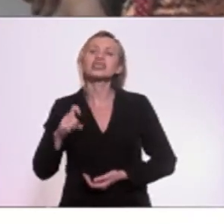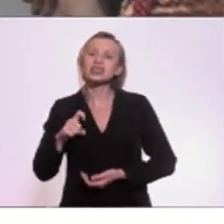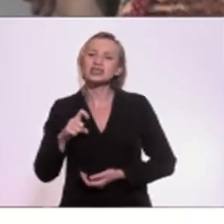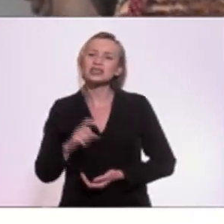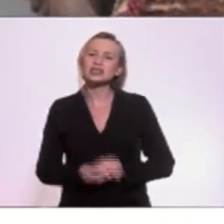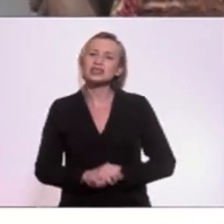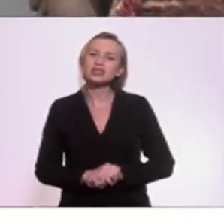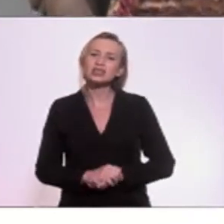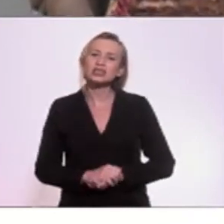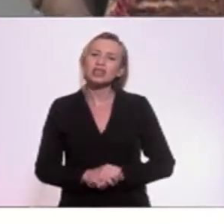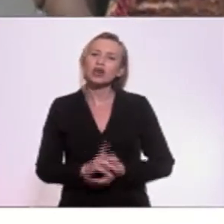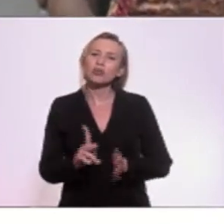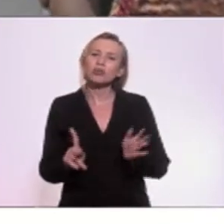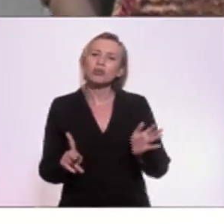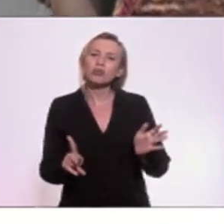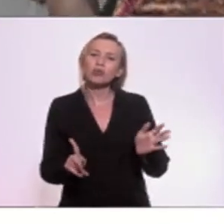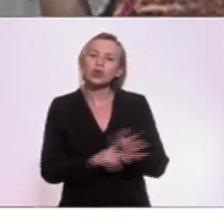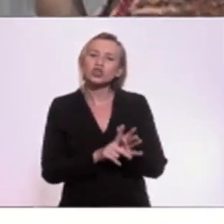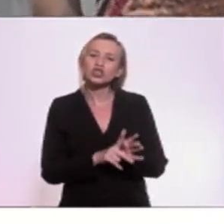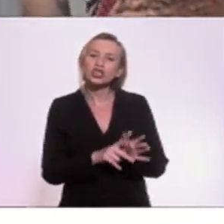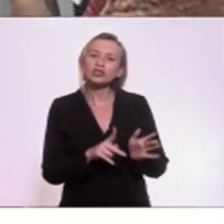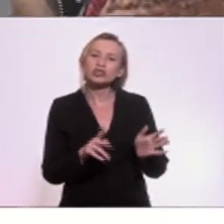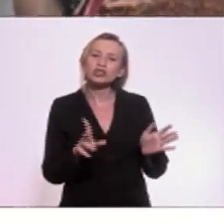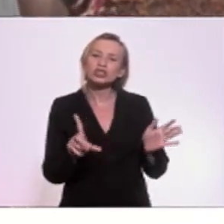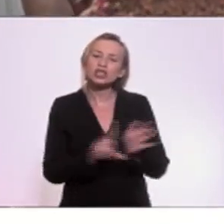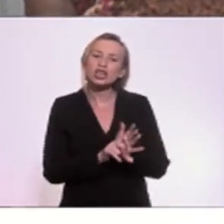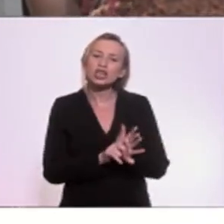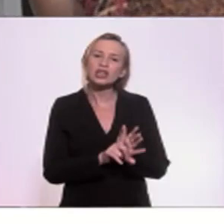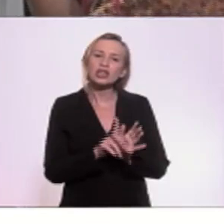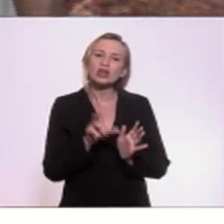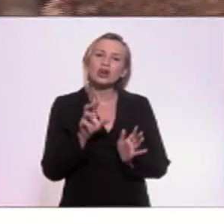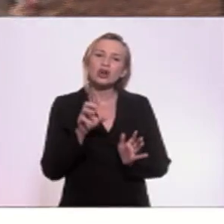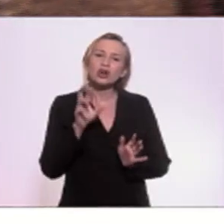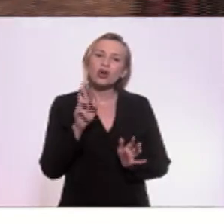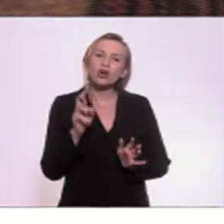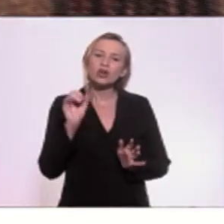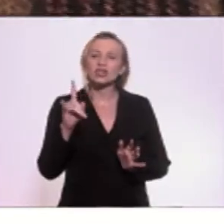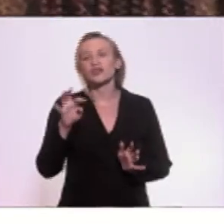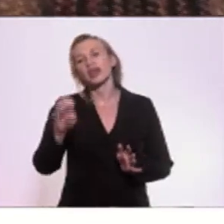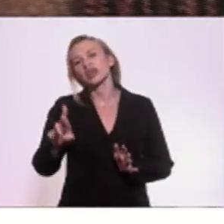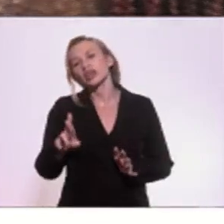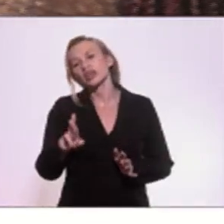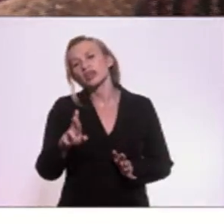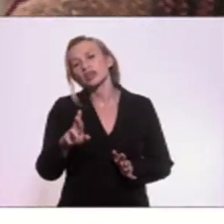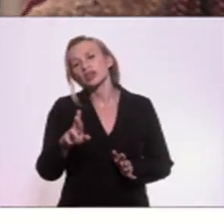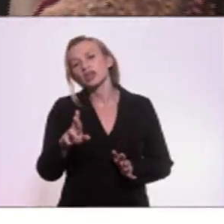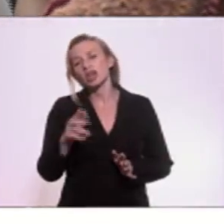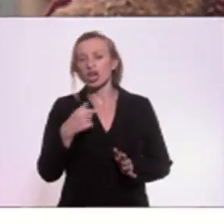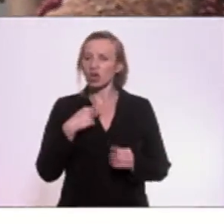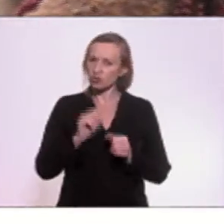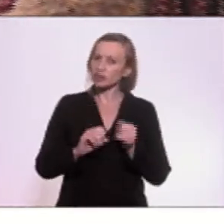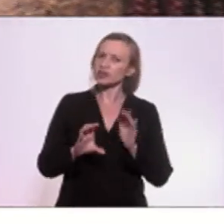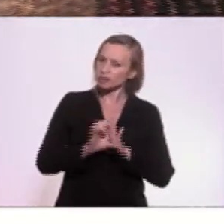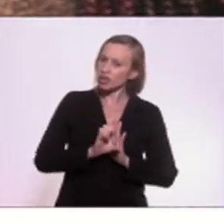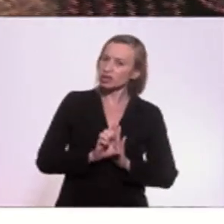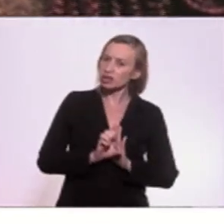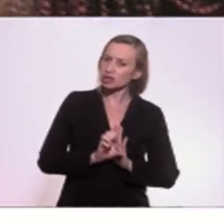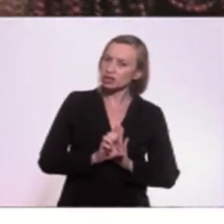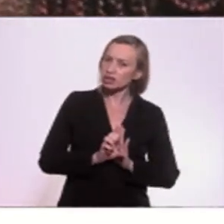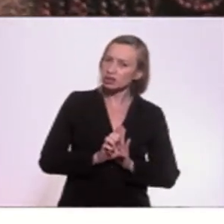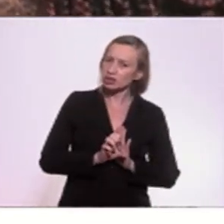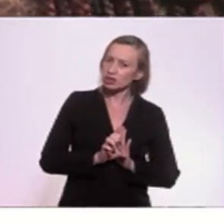o 102. É o projeto de lei do deputado Rosenberg Reis. Sim. Eu fiz emendas.